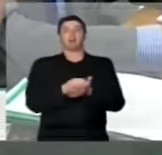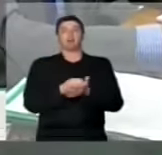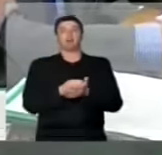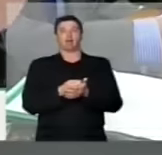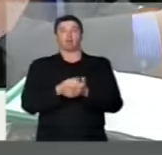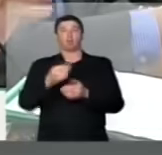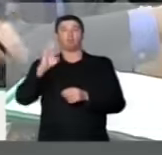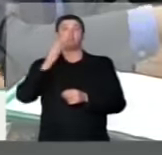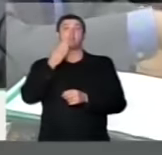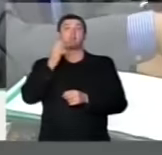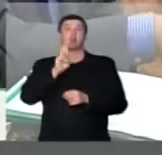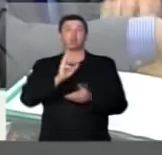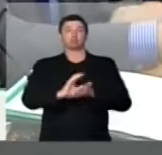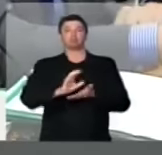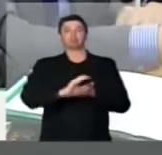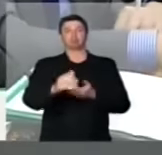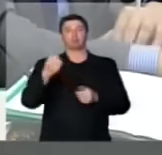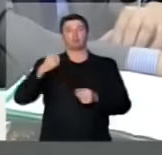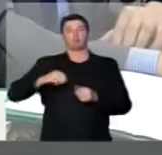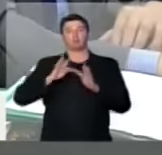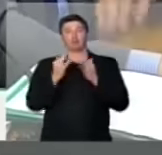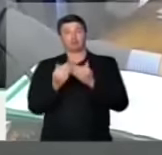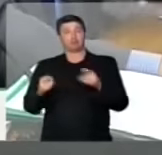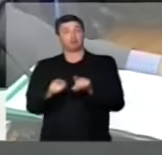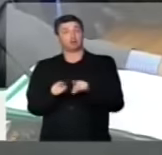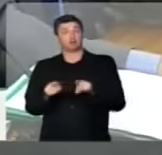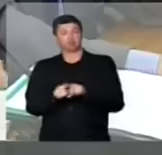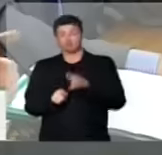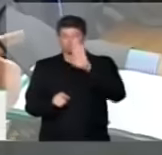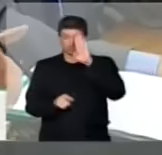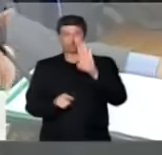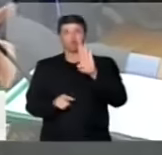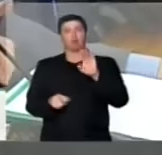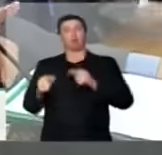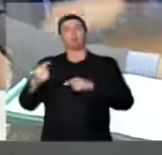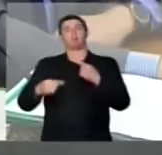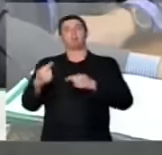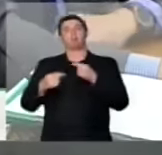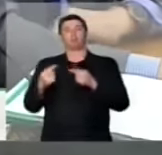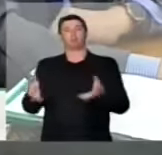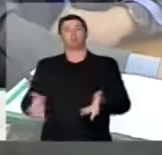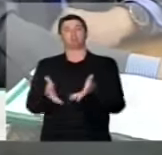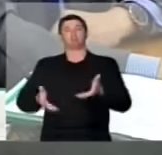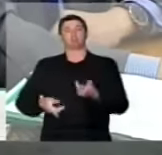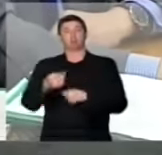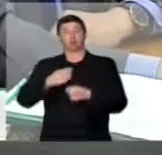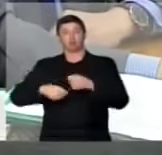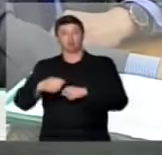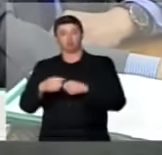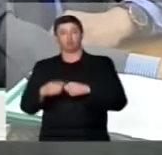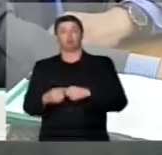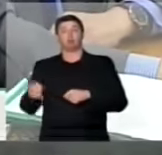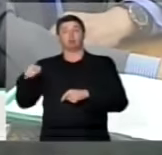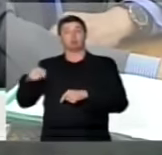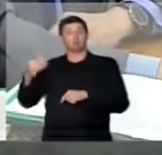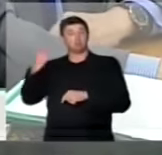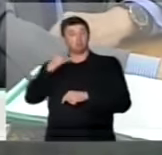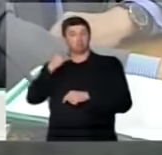pagando bilhões em benefícios e, principalmente, políticas de incentivo econômico. E esses